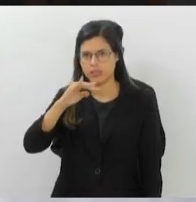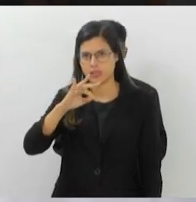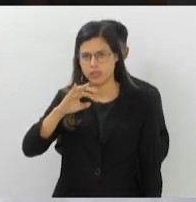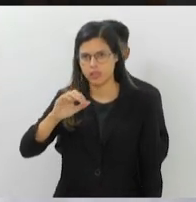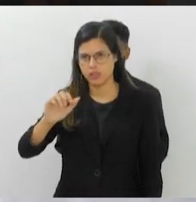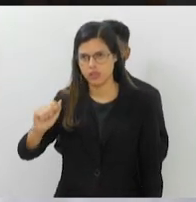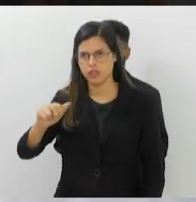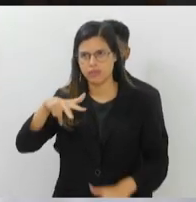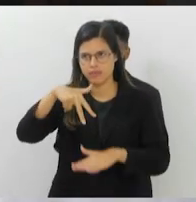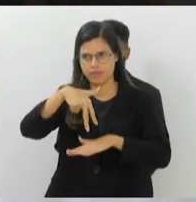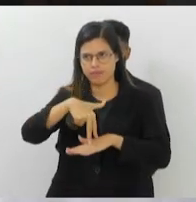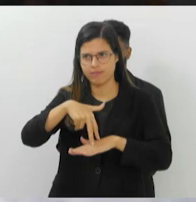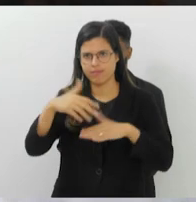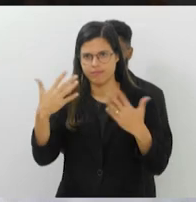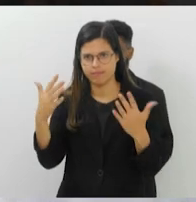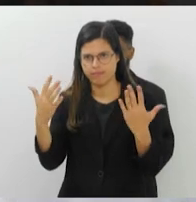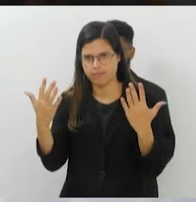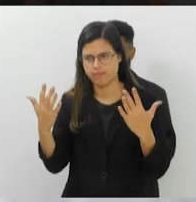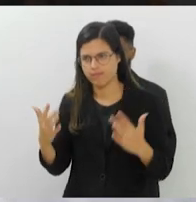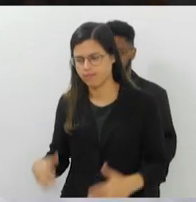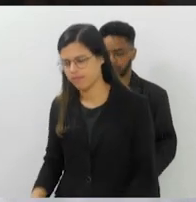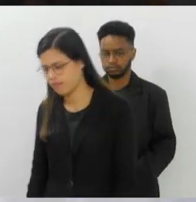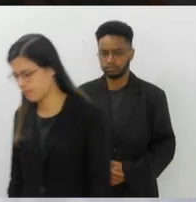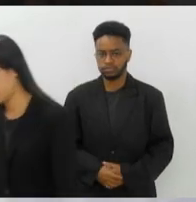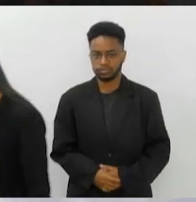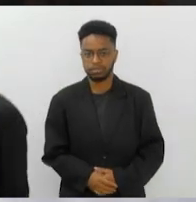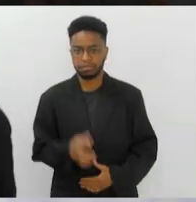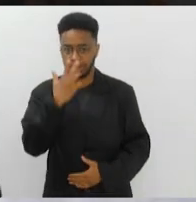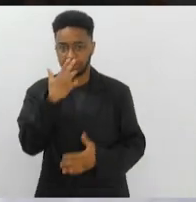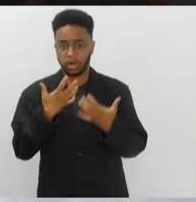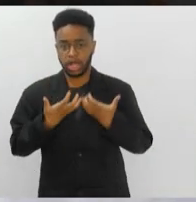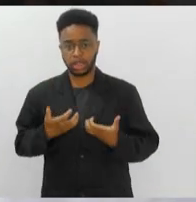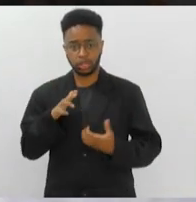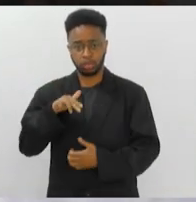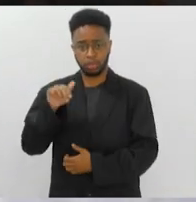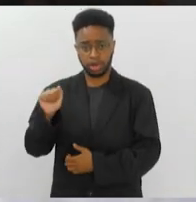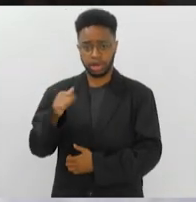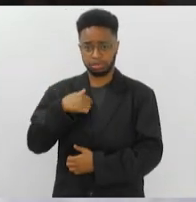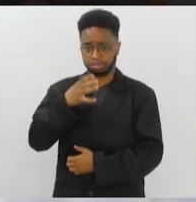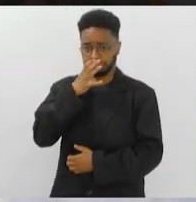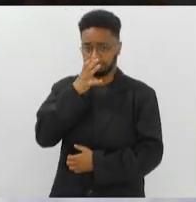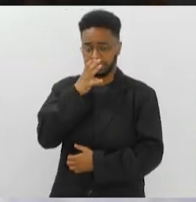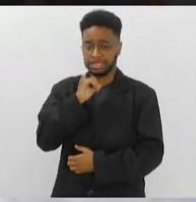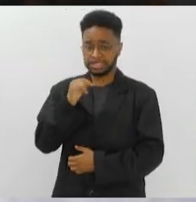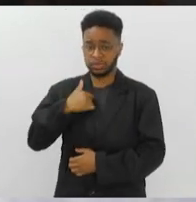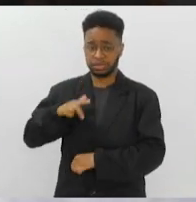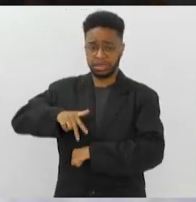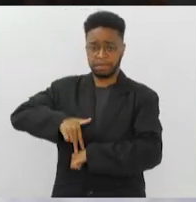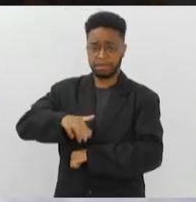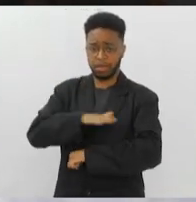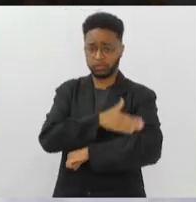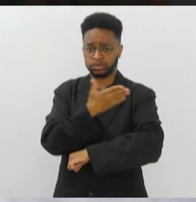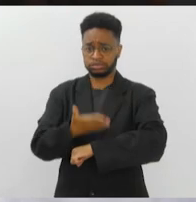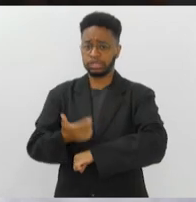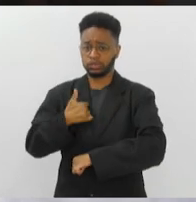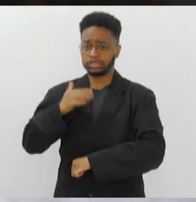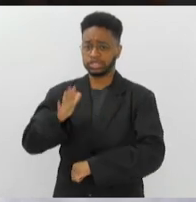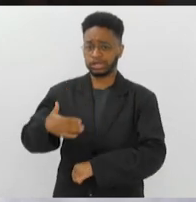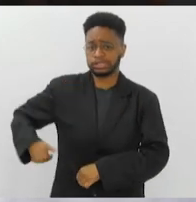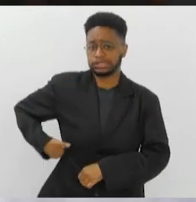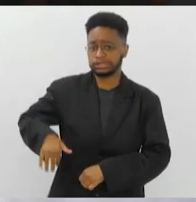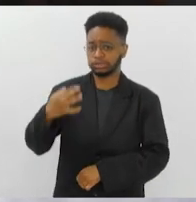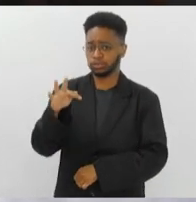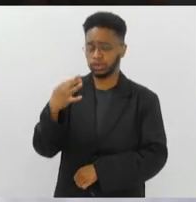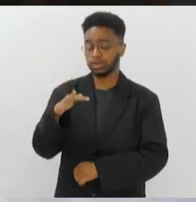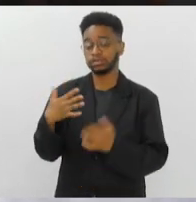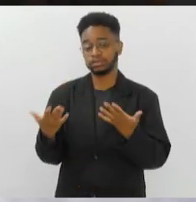tempo todo. Não fica cansada, é impressionante. Eu, se ficasse em pé o tempo todo ali, já estava com dor na coluna. Então,